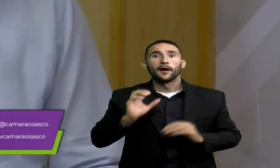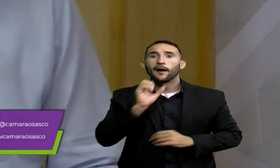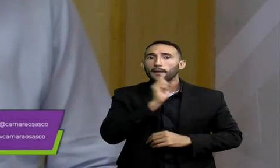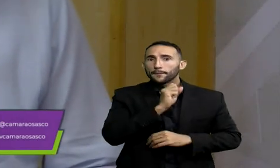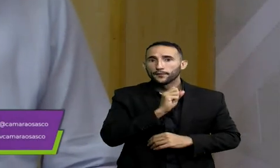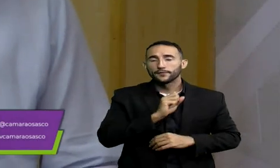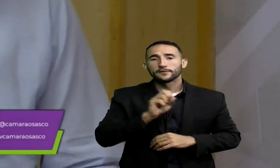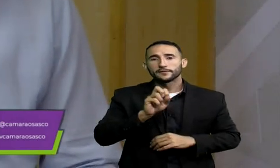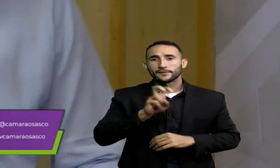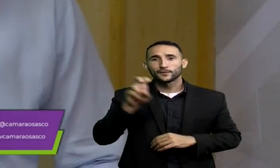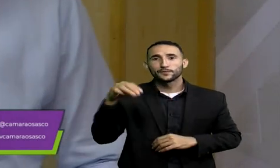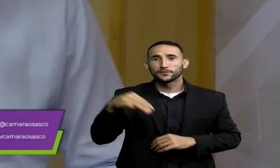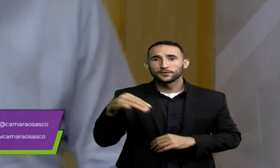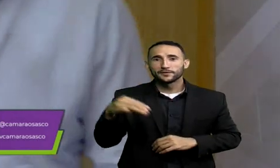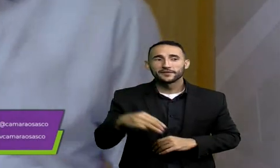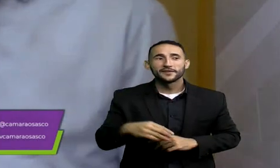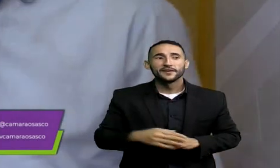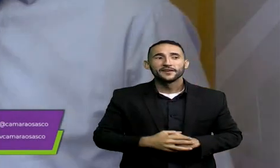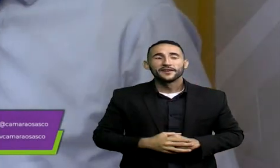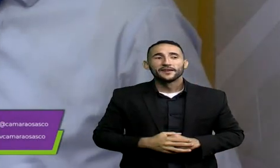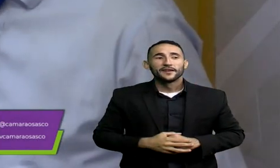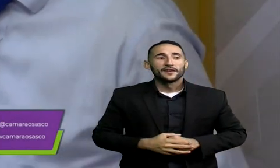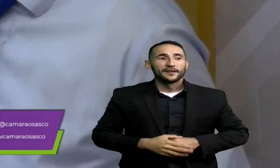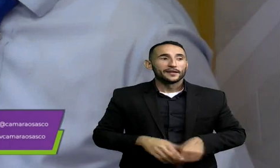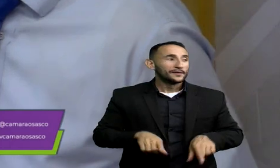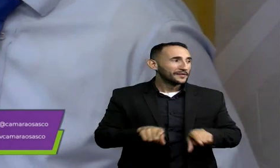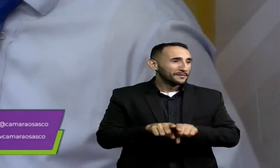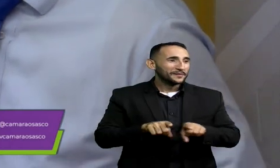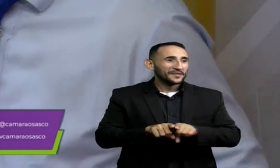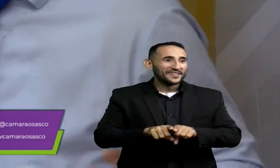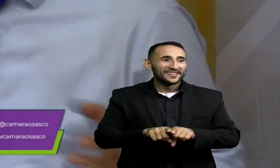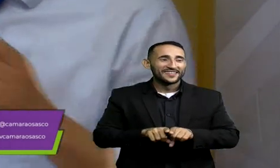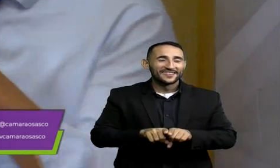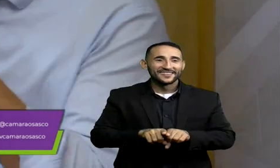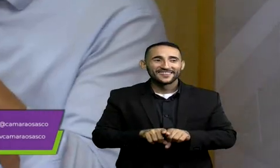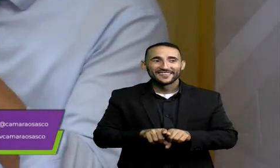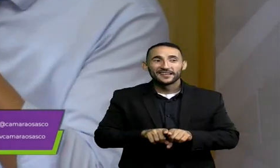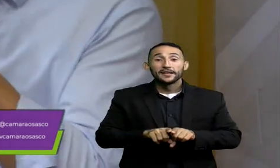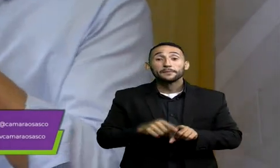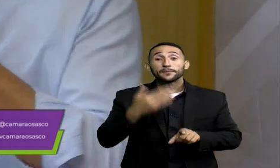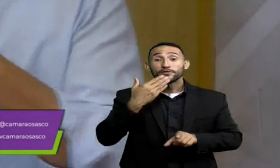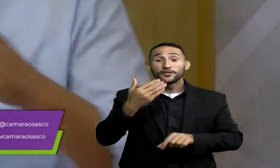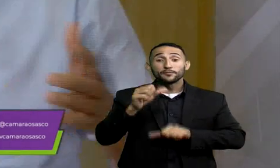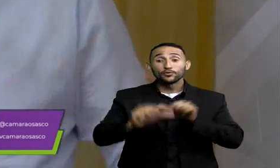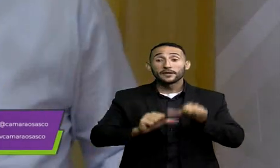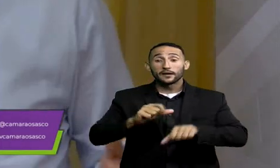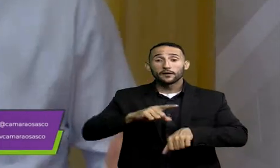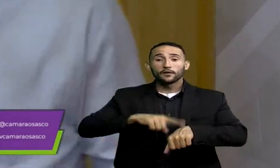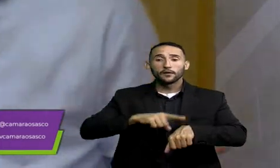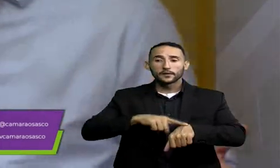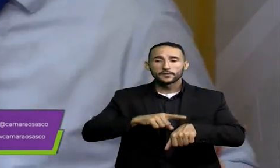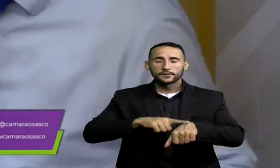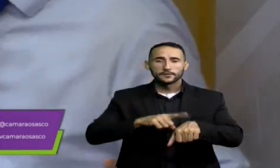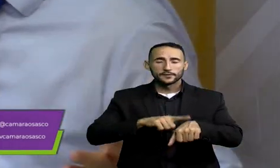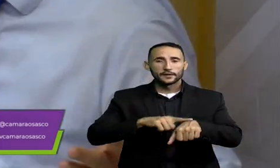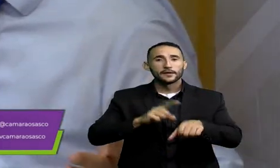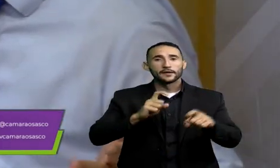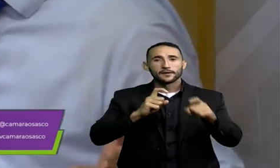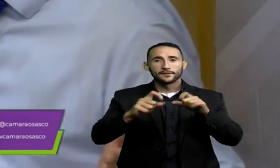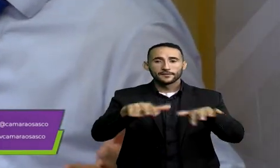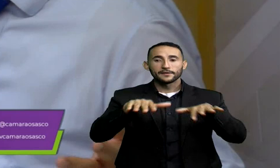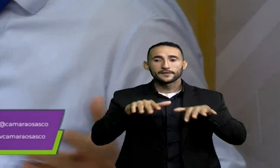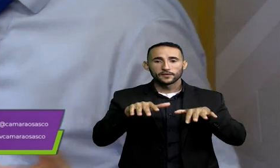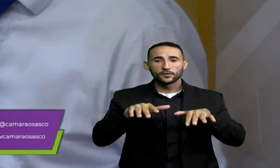senhor presidente pra gente até eu vou entrar com pedido depois presidente pra gente mudar o horário da sessão tô achando que é importante começar as 18 horas Senor